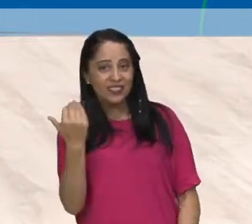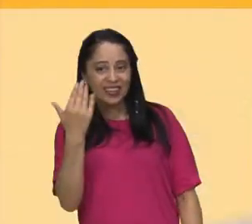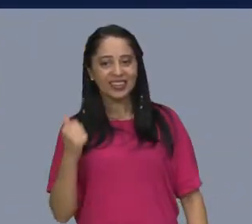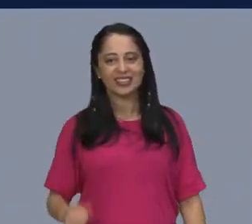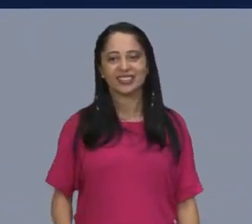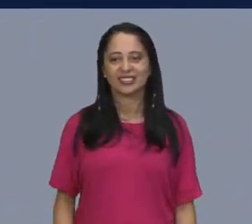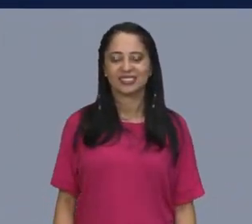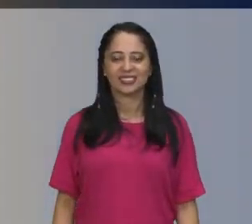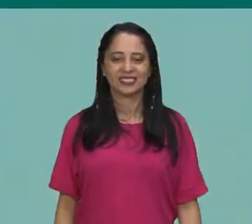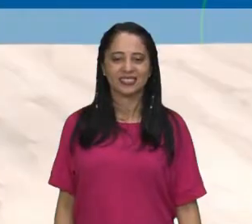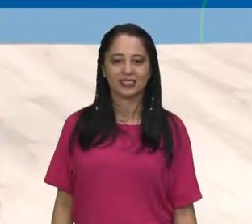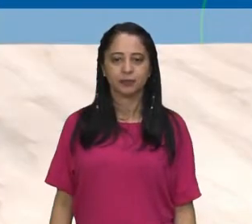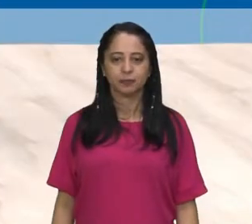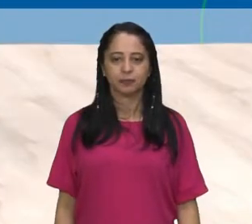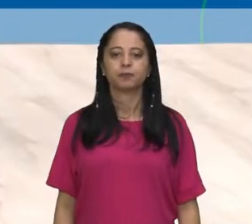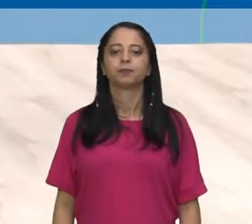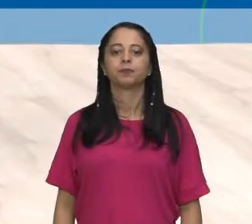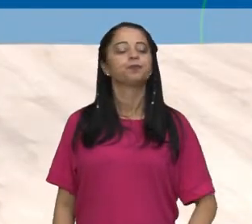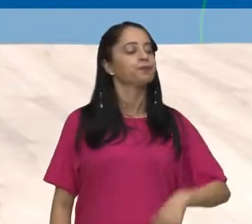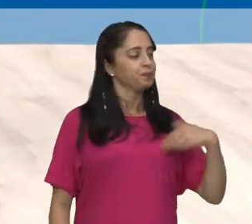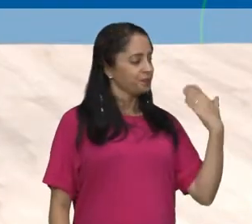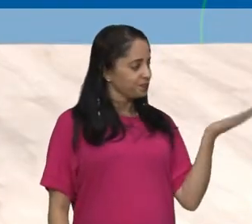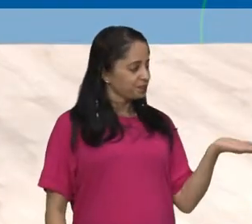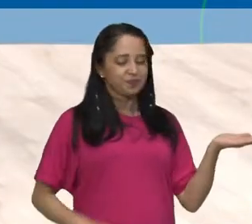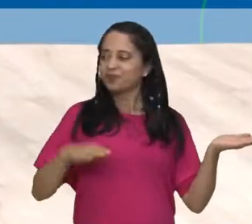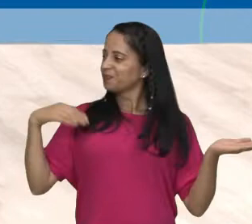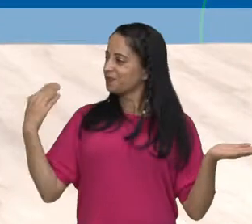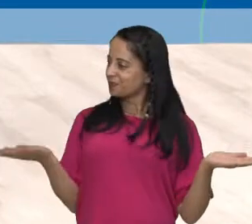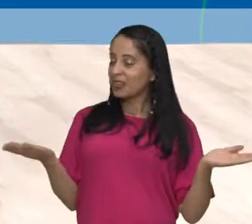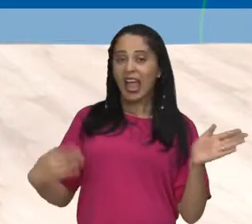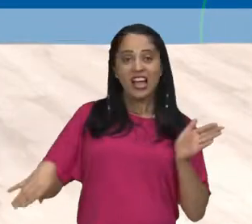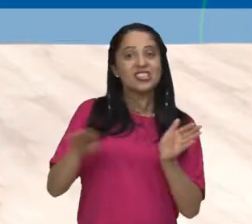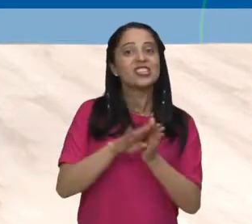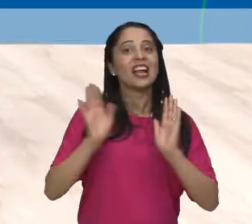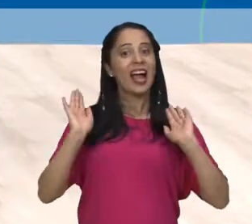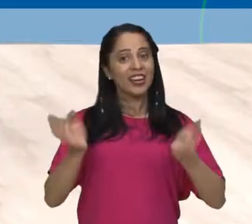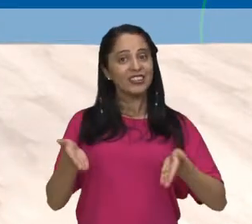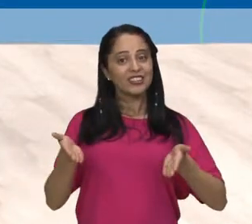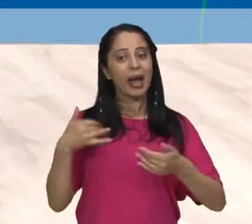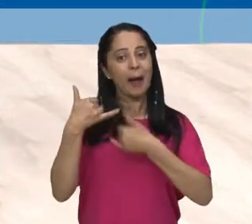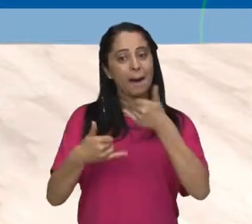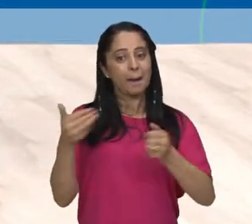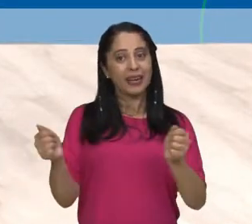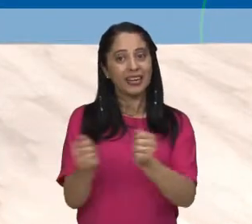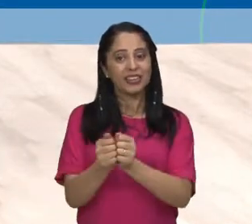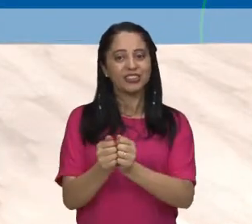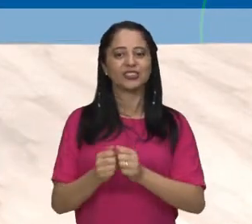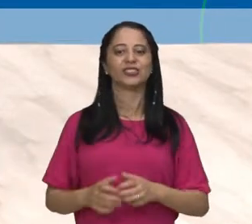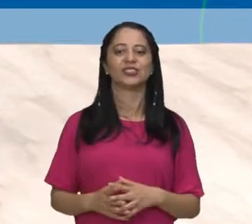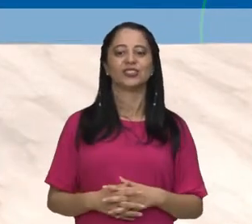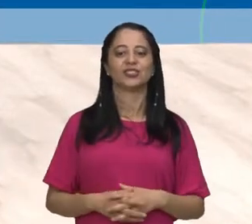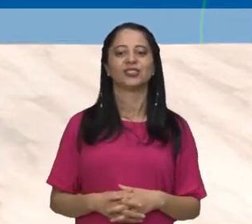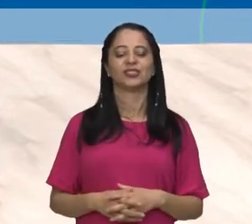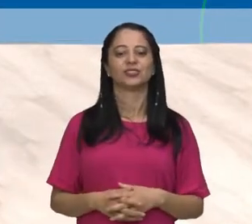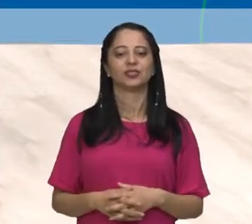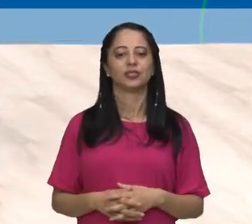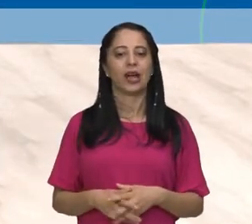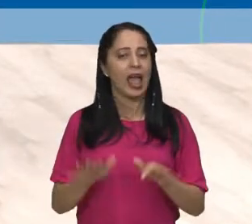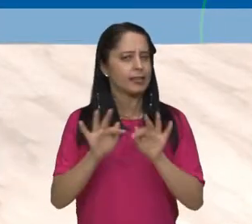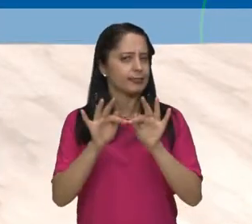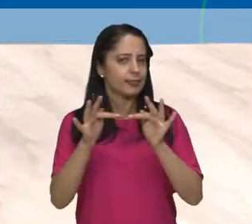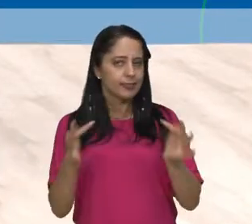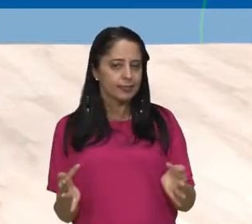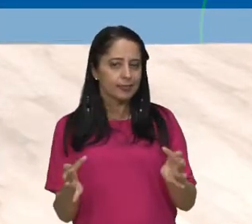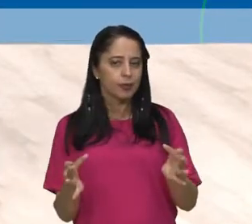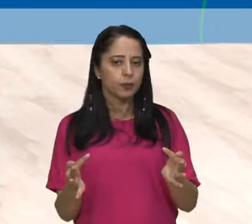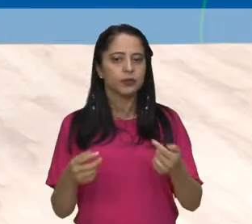gente? Marcelo e Carol, que bom que vocês chegaram para se divertir com esse jogo. Olha só, é super simples, tudo bem?